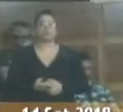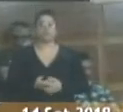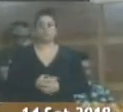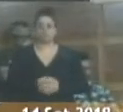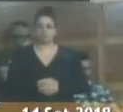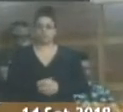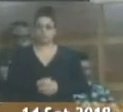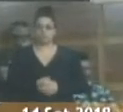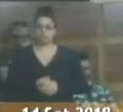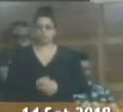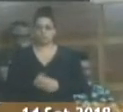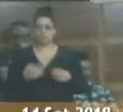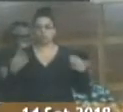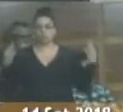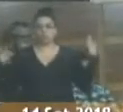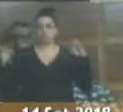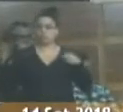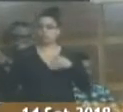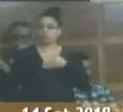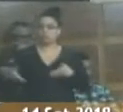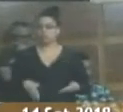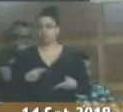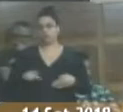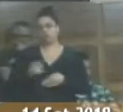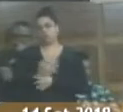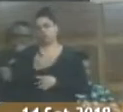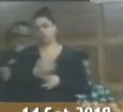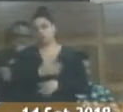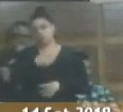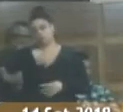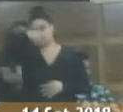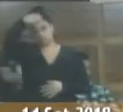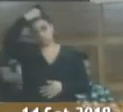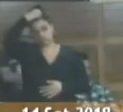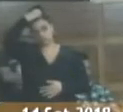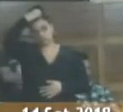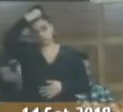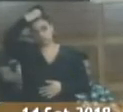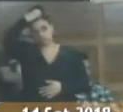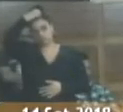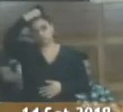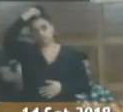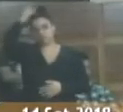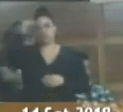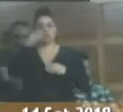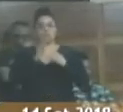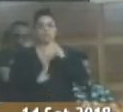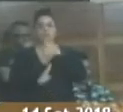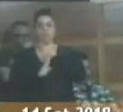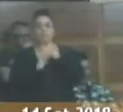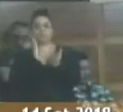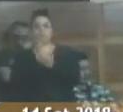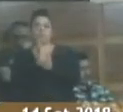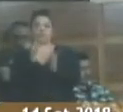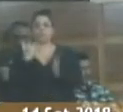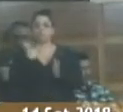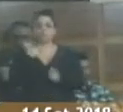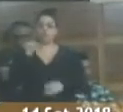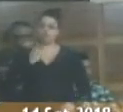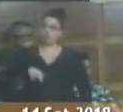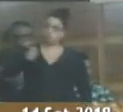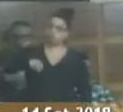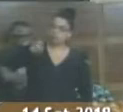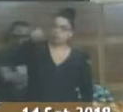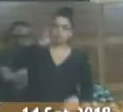o turismo que vem para a cidade de Angra do Rei é barrado para subir para a aldeia, porque